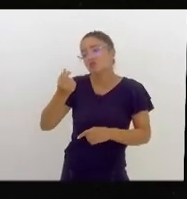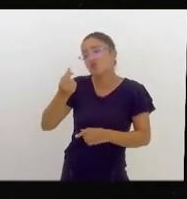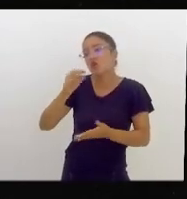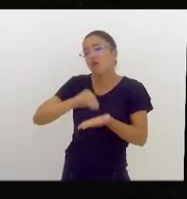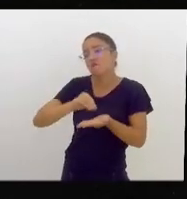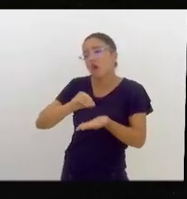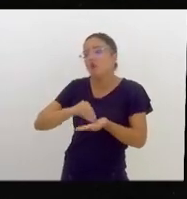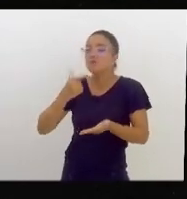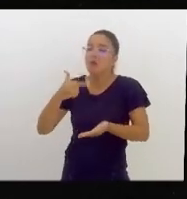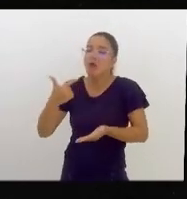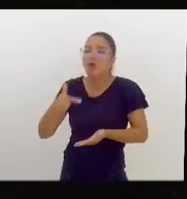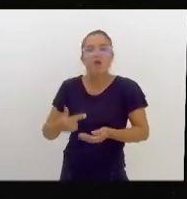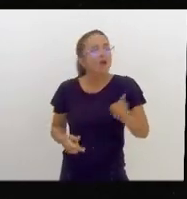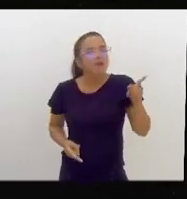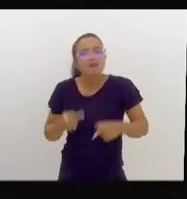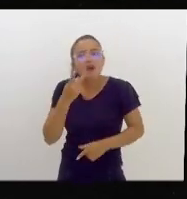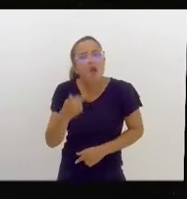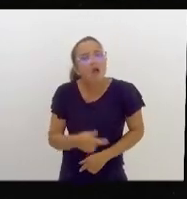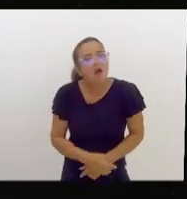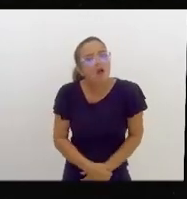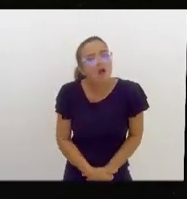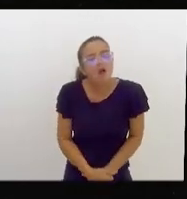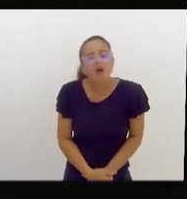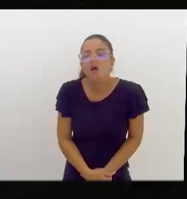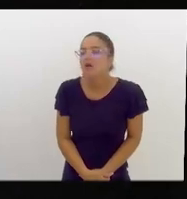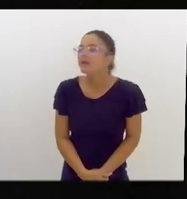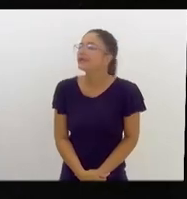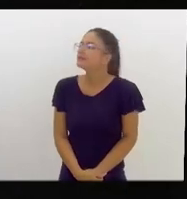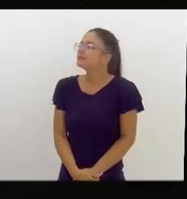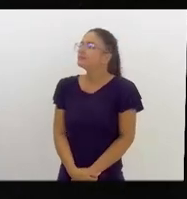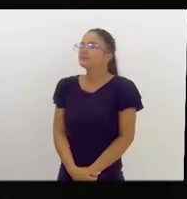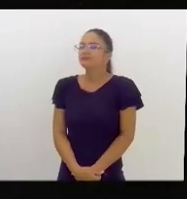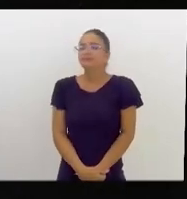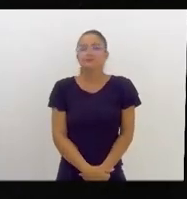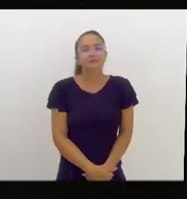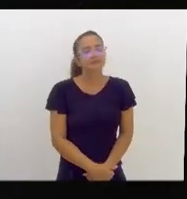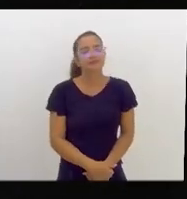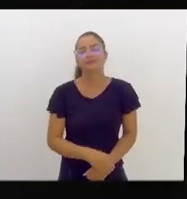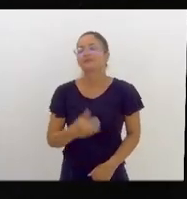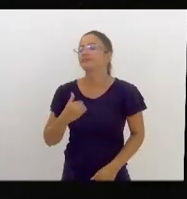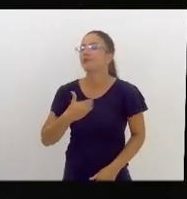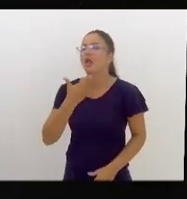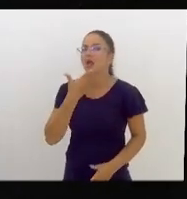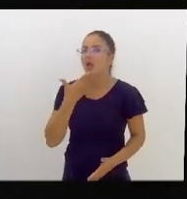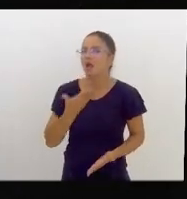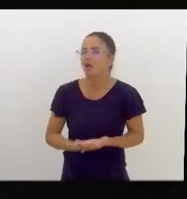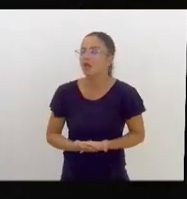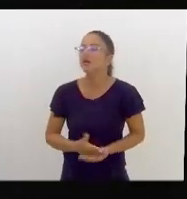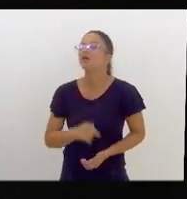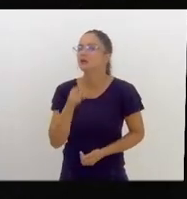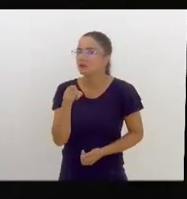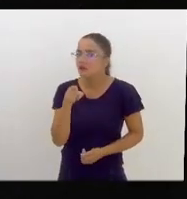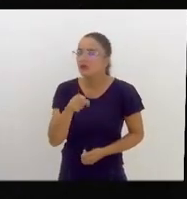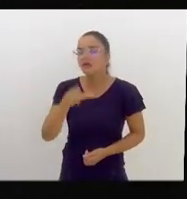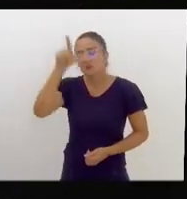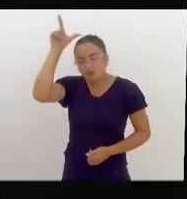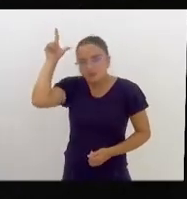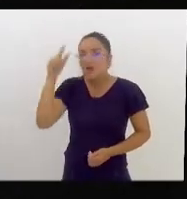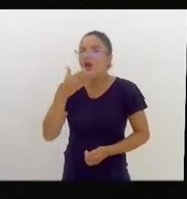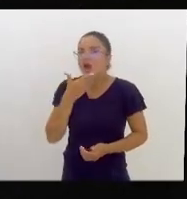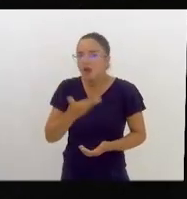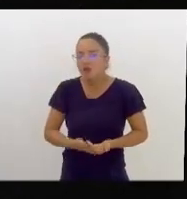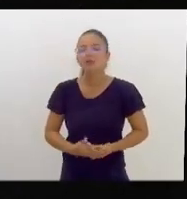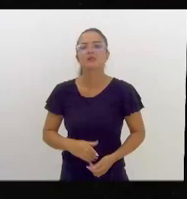da pandemia. Essa é a justificativa, esse é o relato que eu recebi. Pasme, deputado Luiz Paulo. Nós discutimos isso